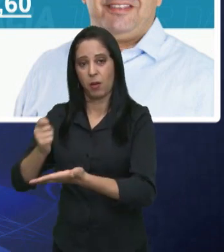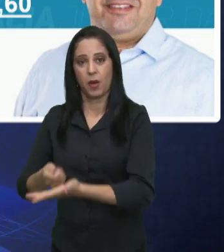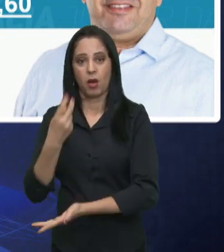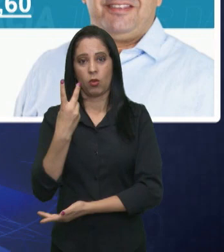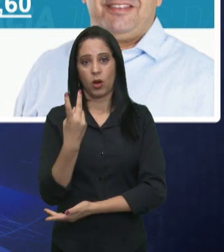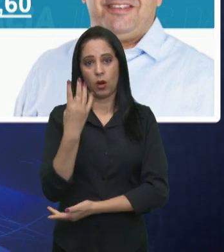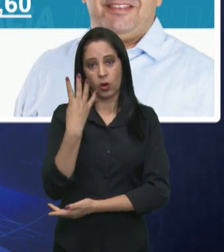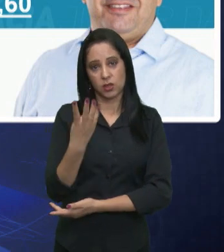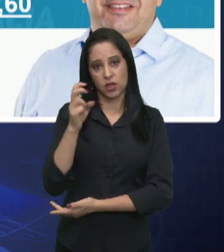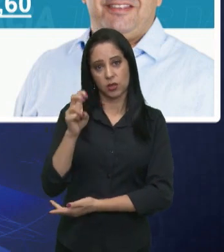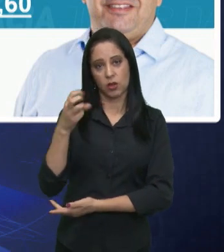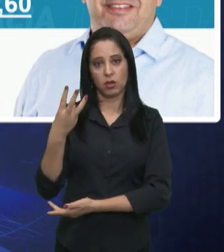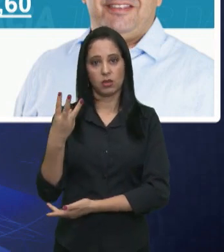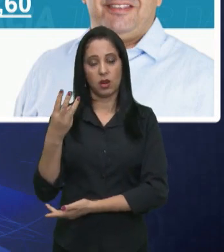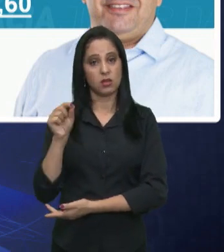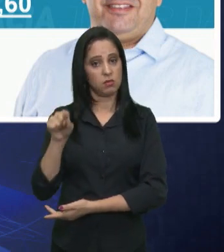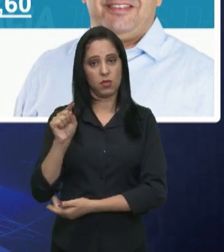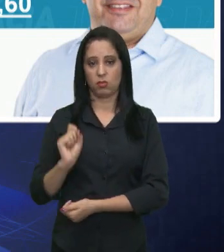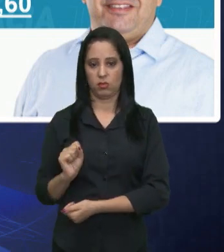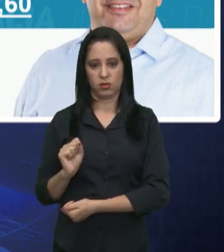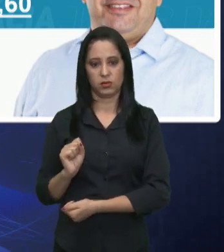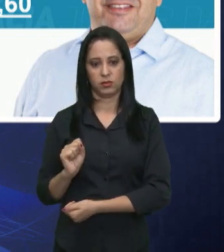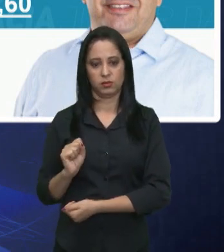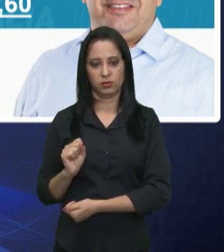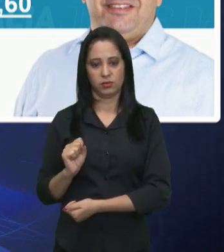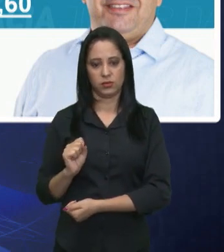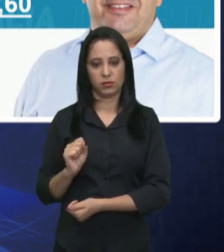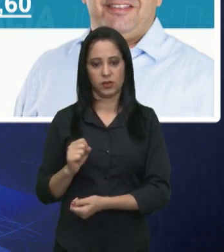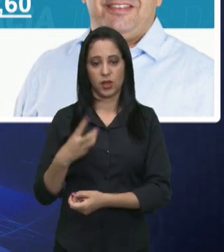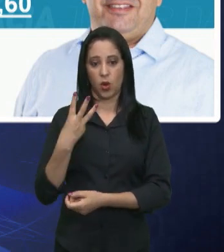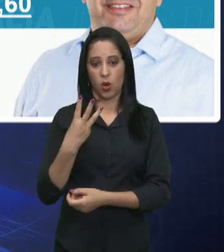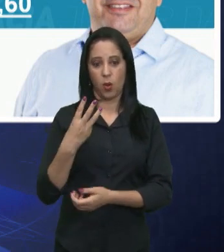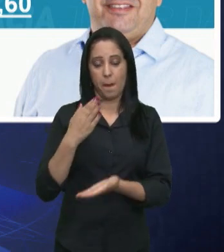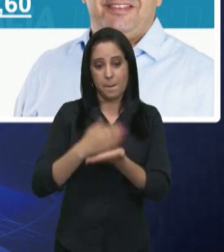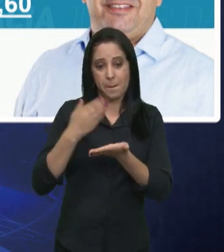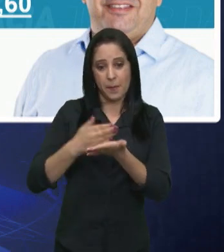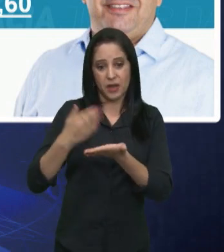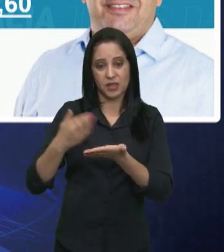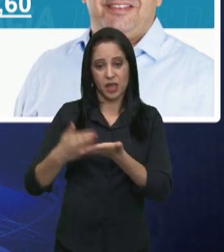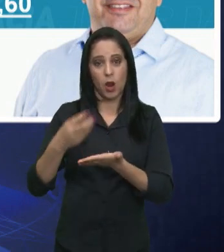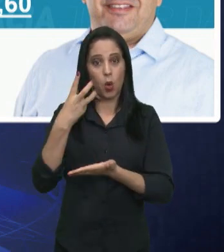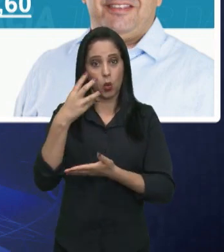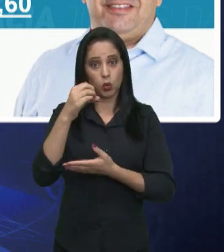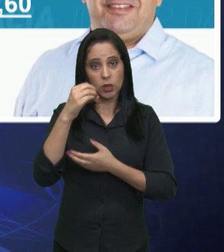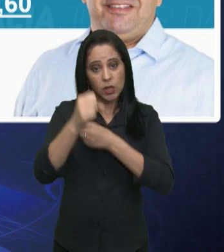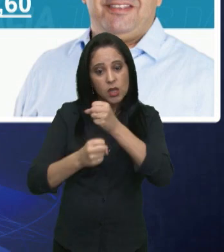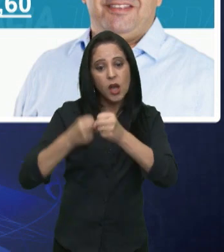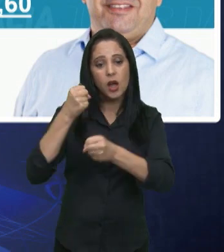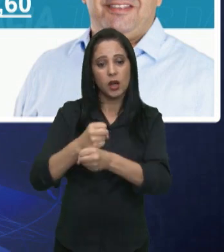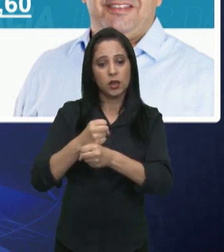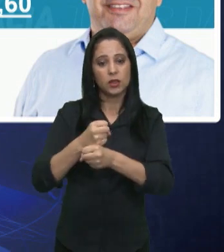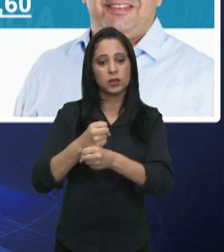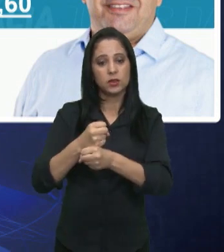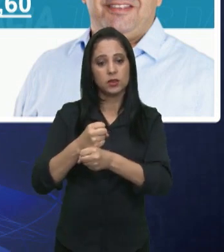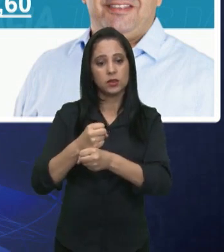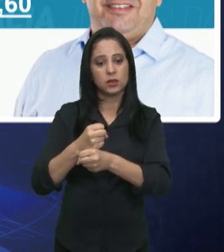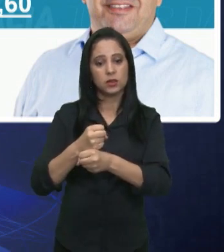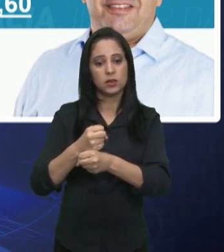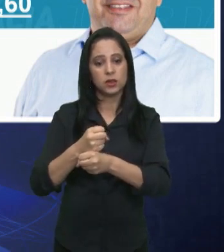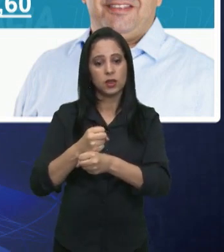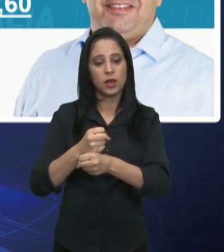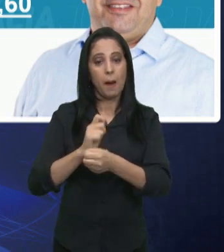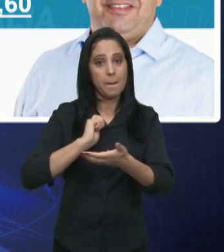mil. Pois bem, foi parcelado em 30 anos, lá em 1999. Foram pagos